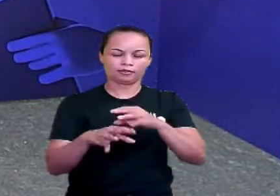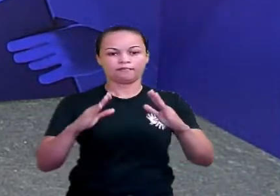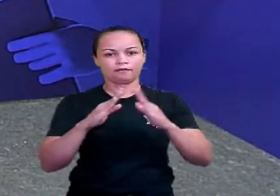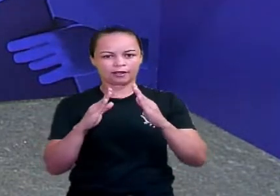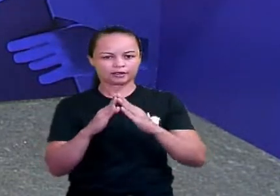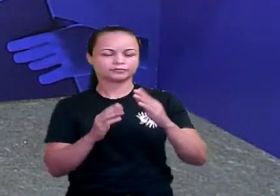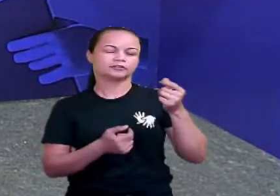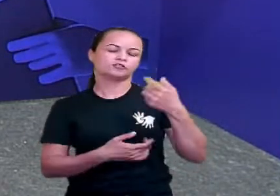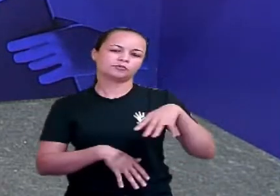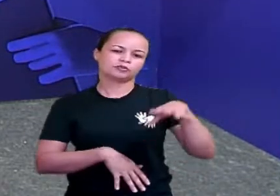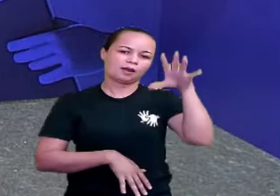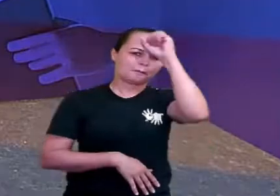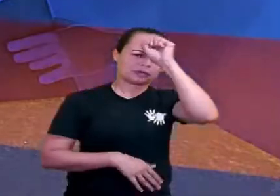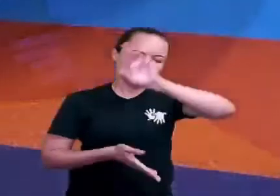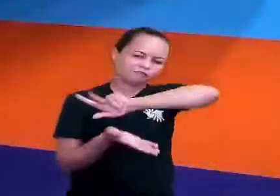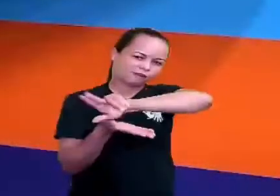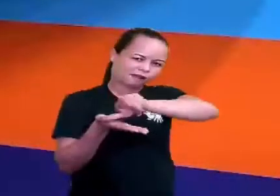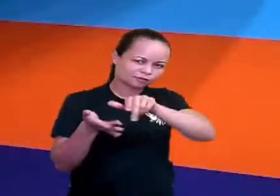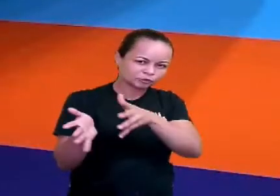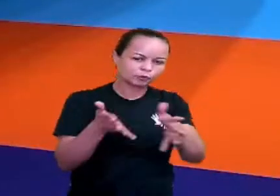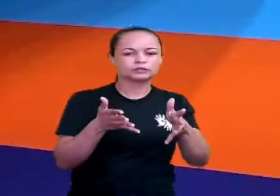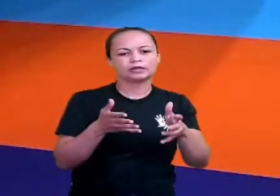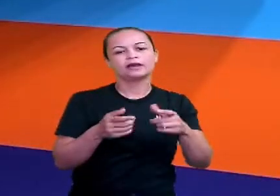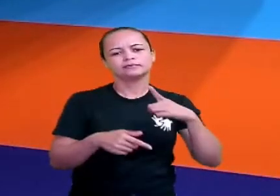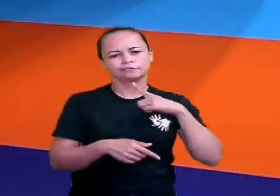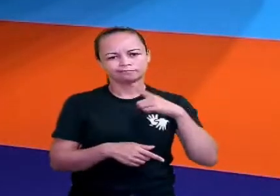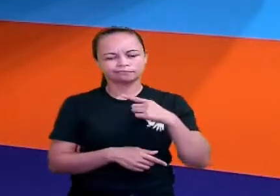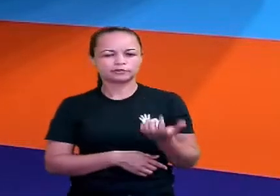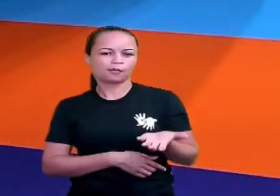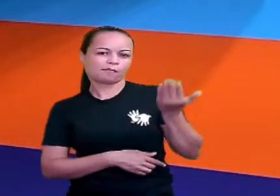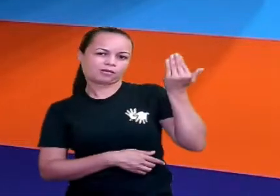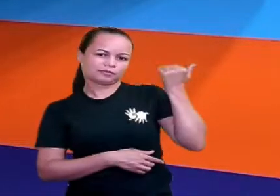temporalidade, presente, passado e futuro, certo?